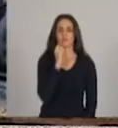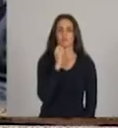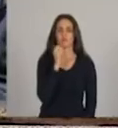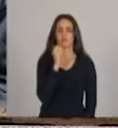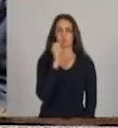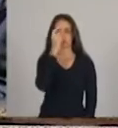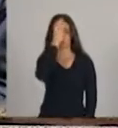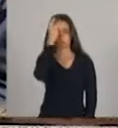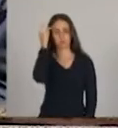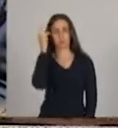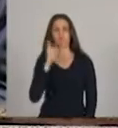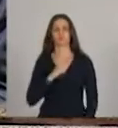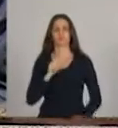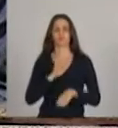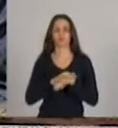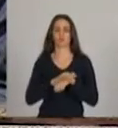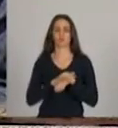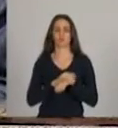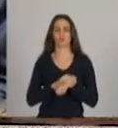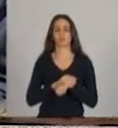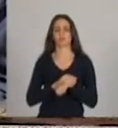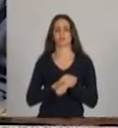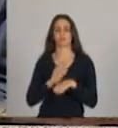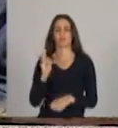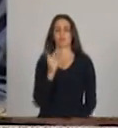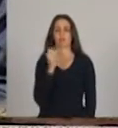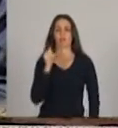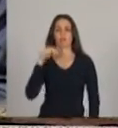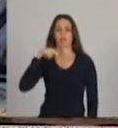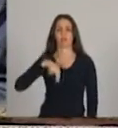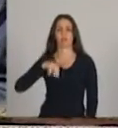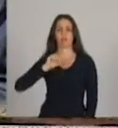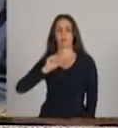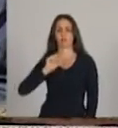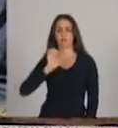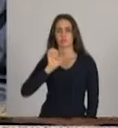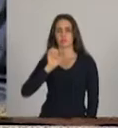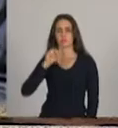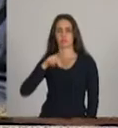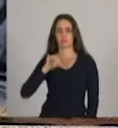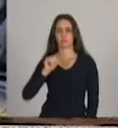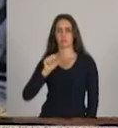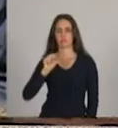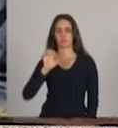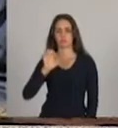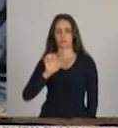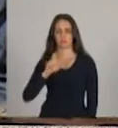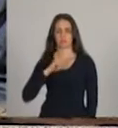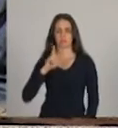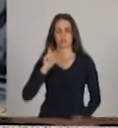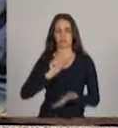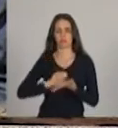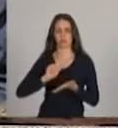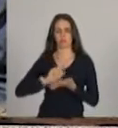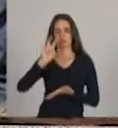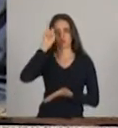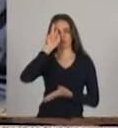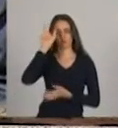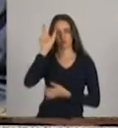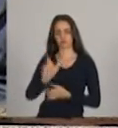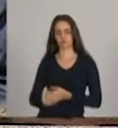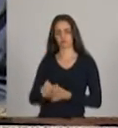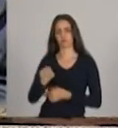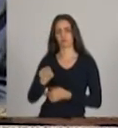dos rancenianos, ou seja, dos leprosos. Eu estou ajudando a escrever a história